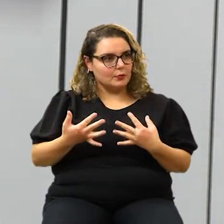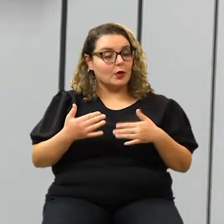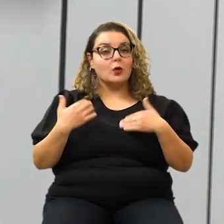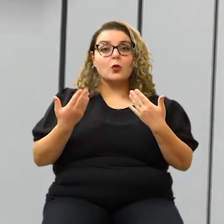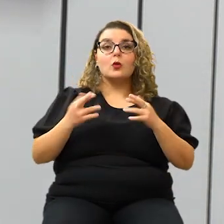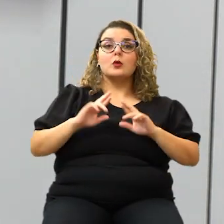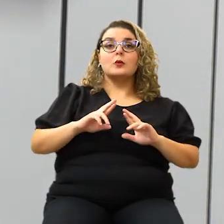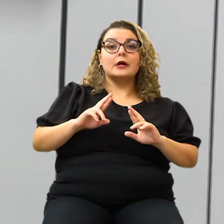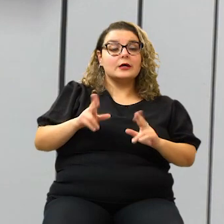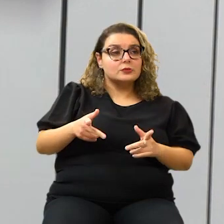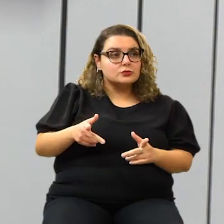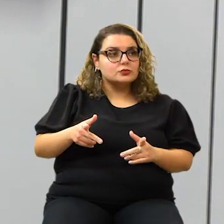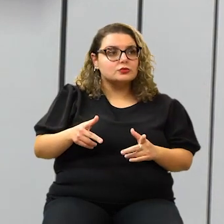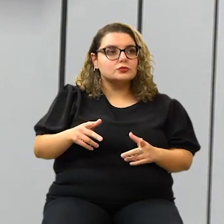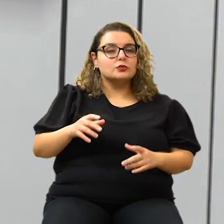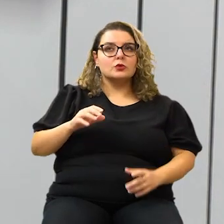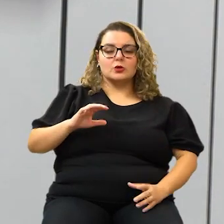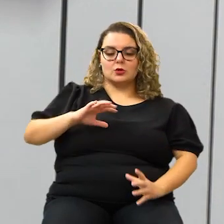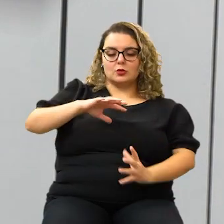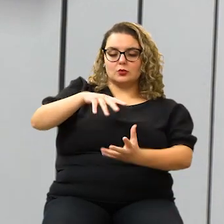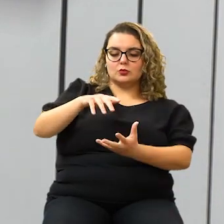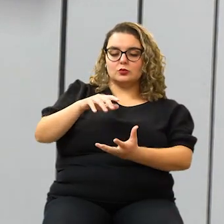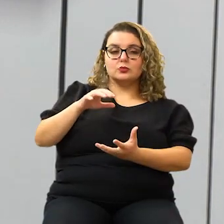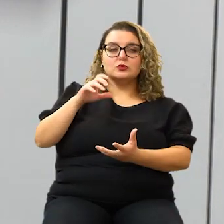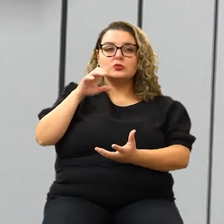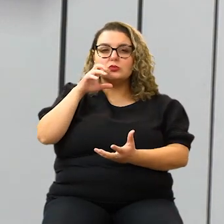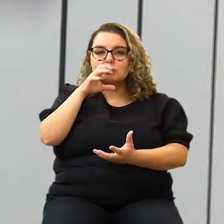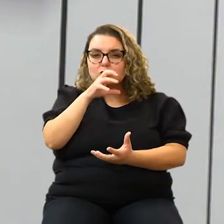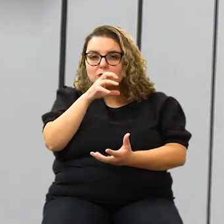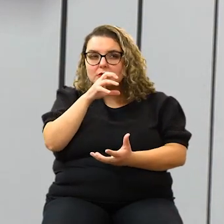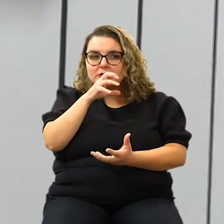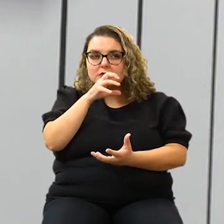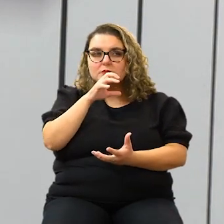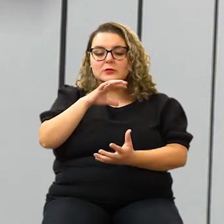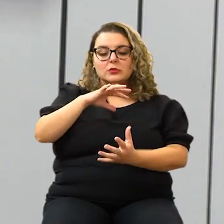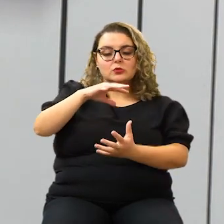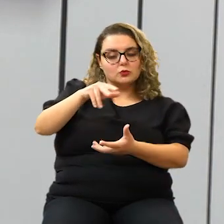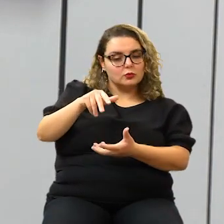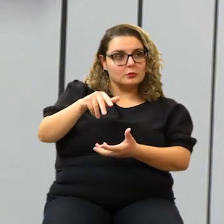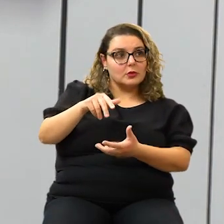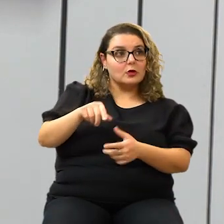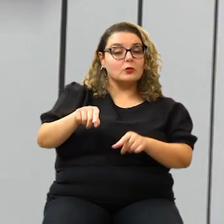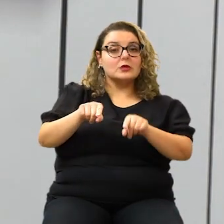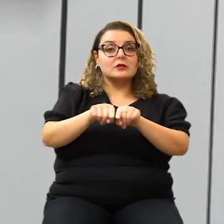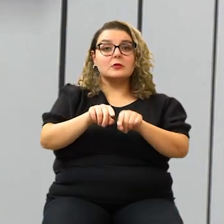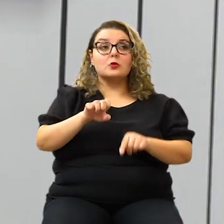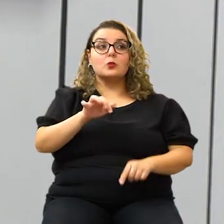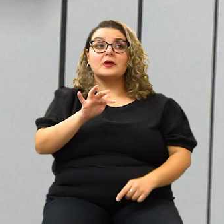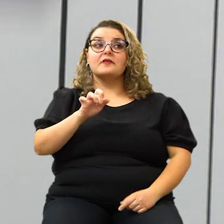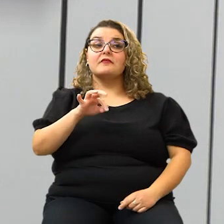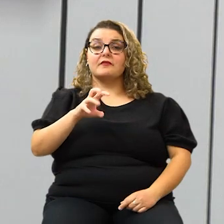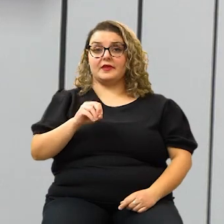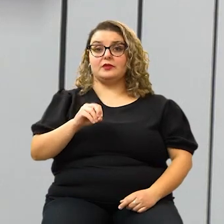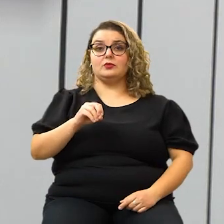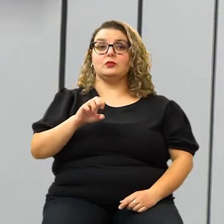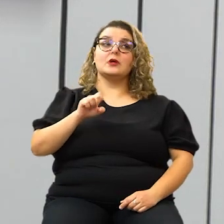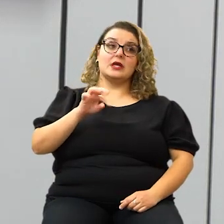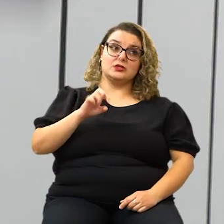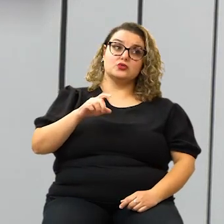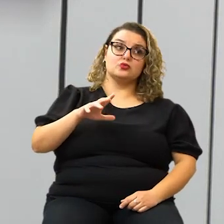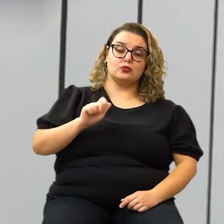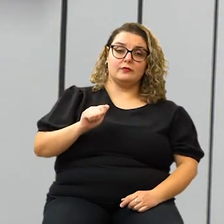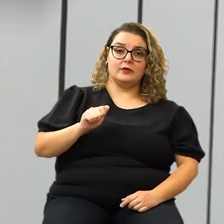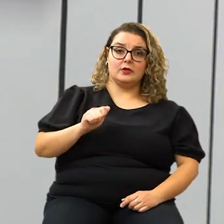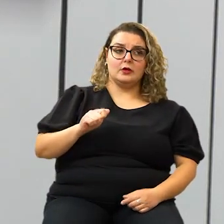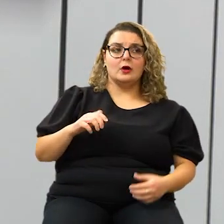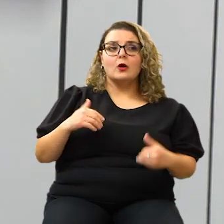é a diferença do aquecimento global e do efeito estufa, né? E qual a influência desses